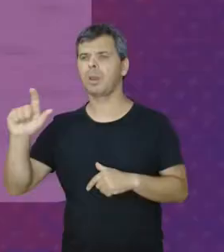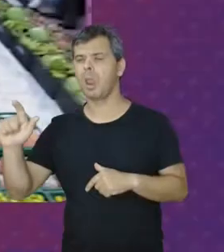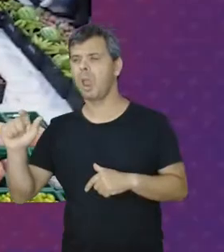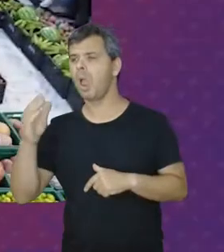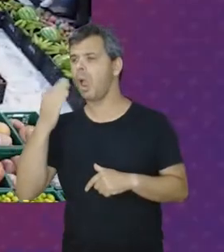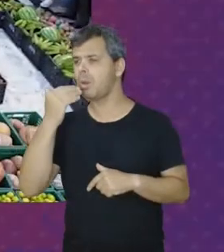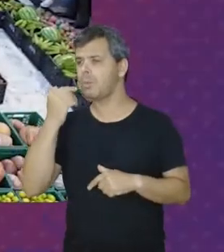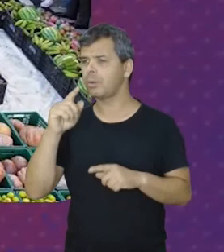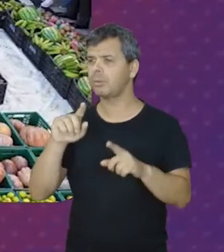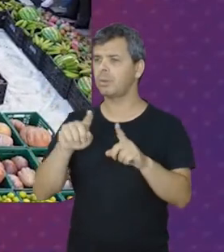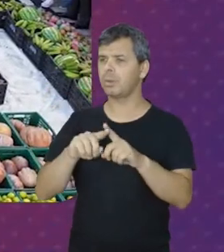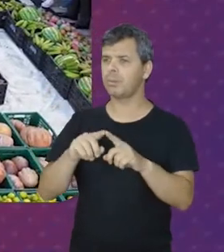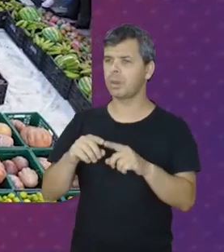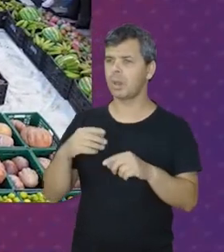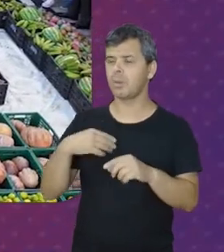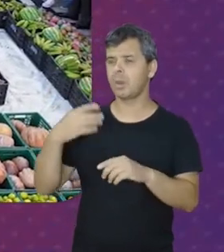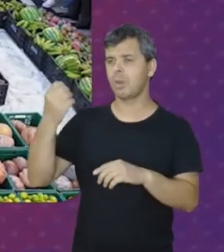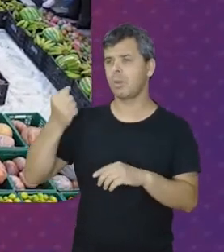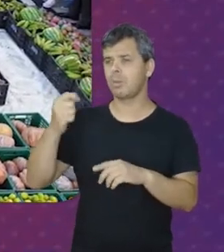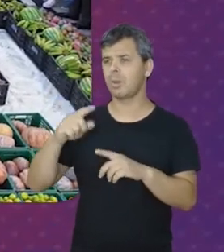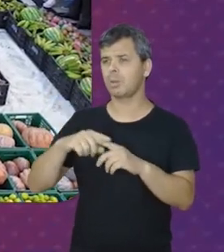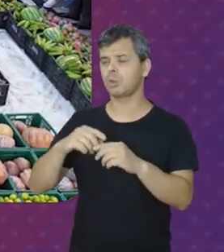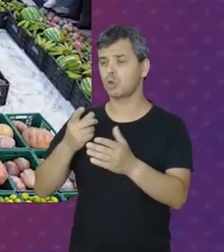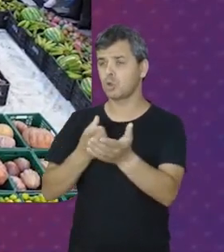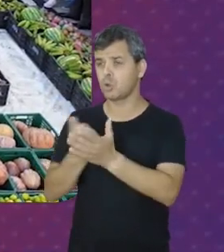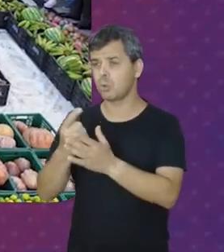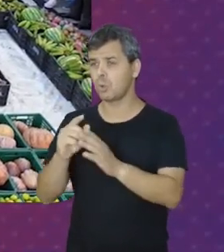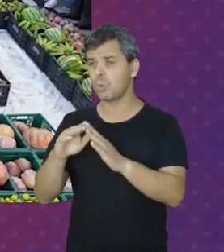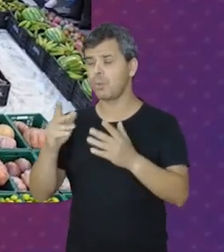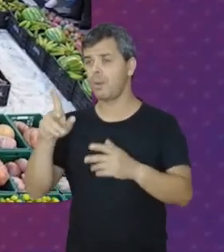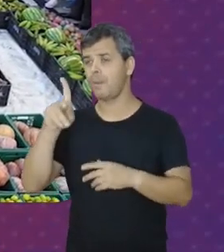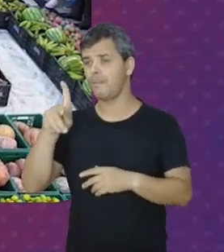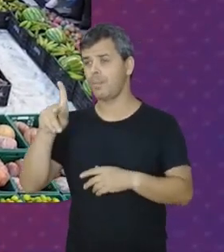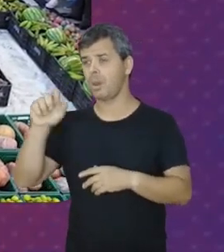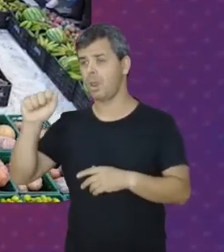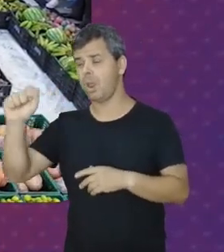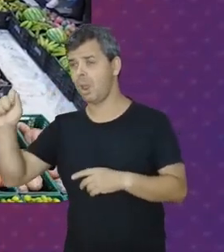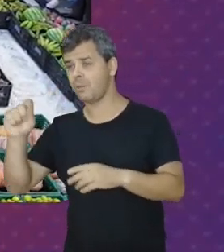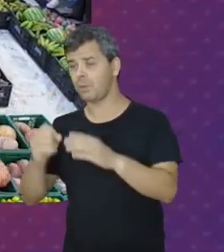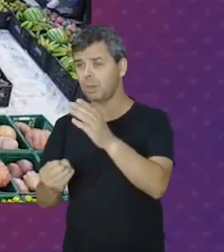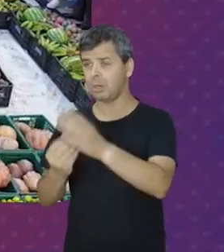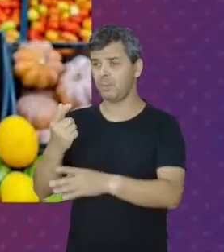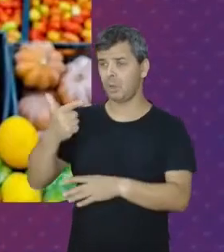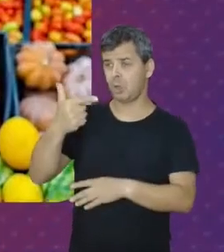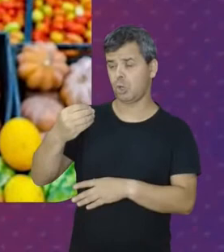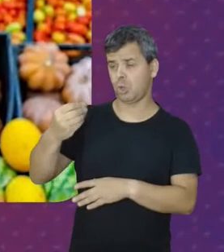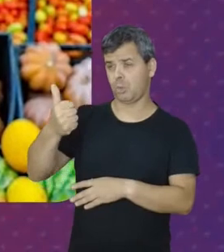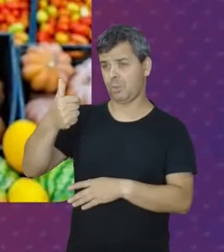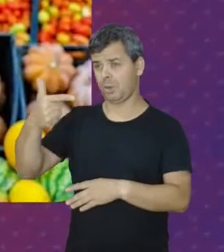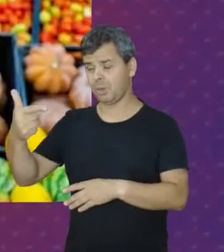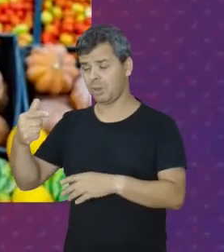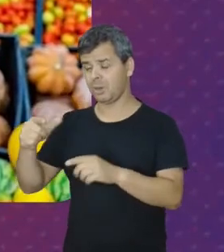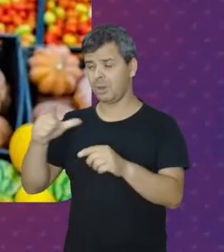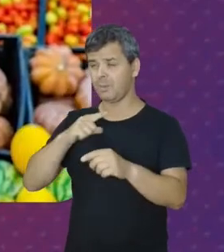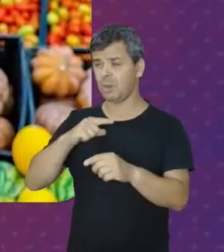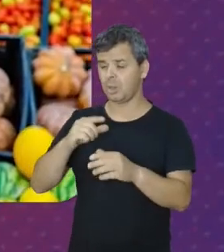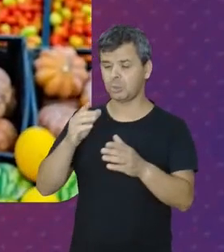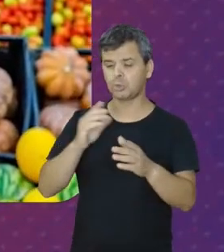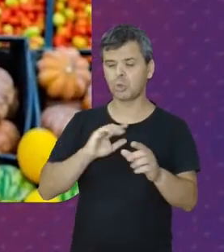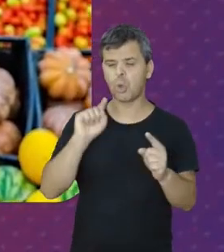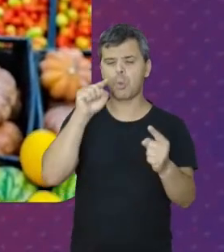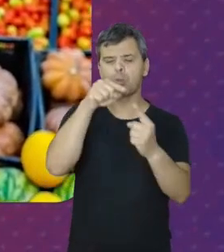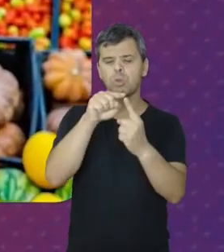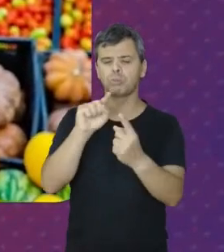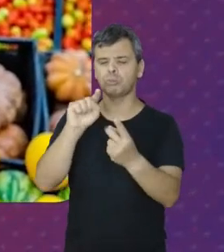Leite. O Programa de Aquisição de Alimentos, conhecido como PAA, foi criado em 2003 e possui duas